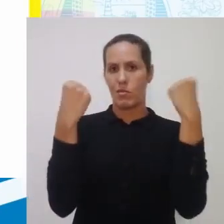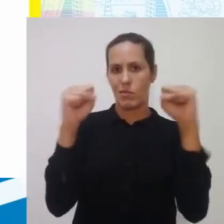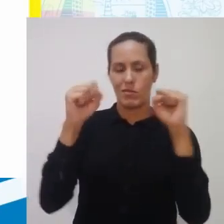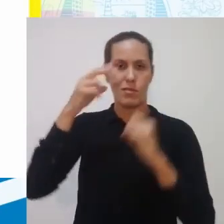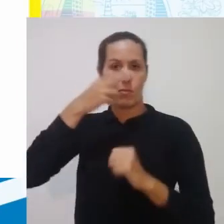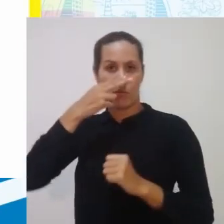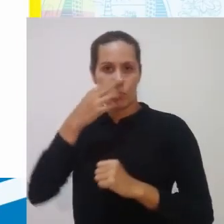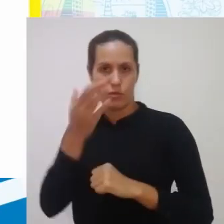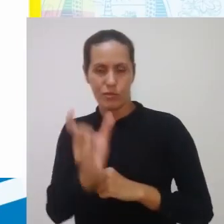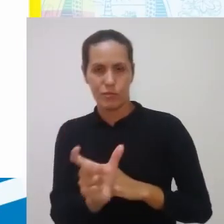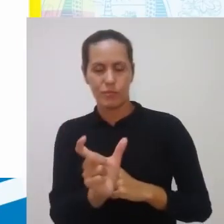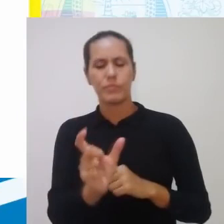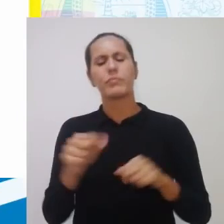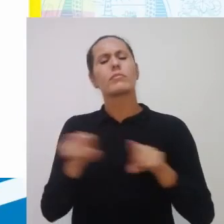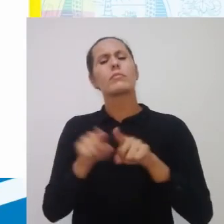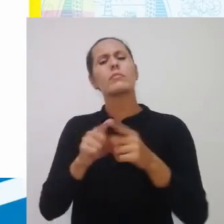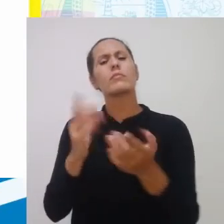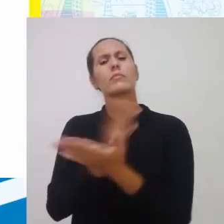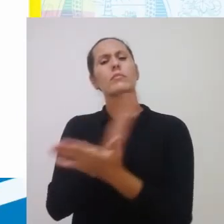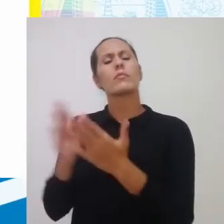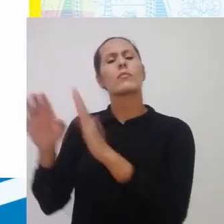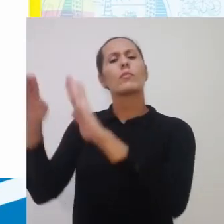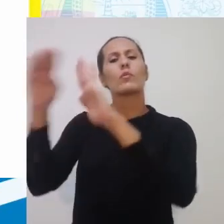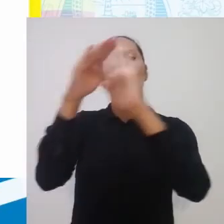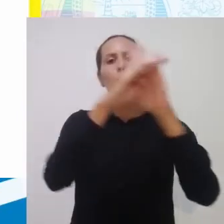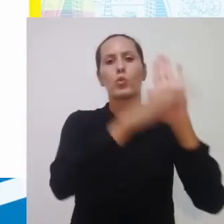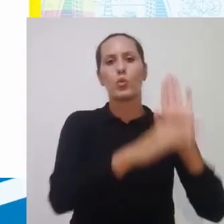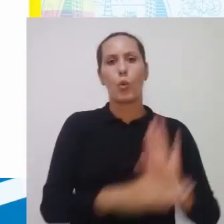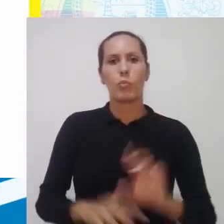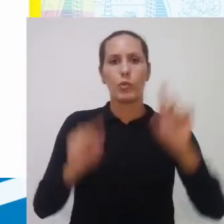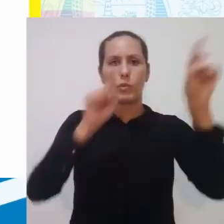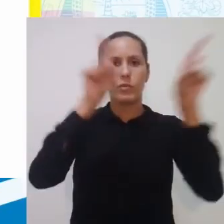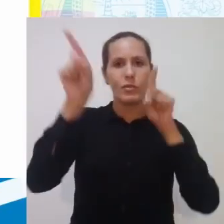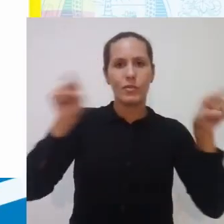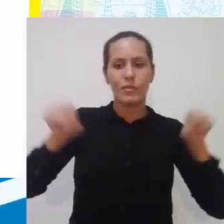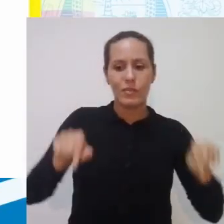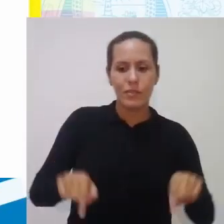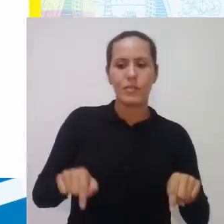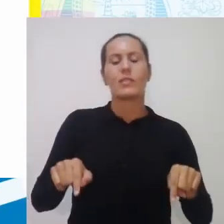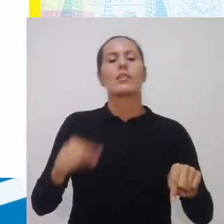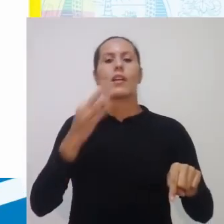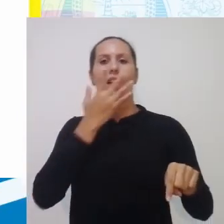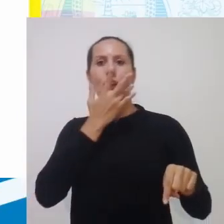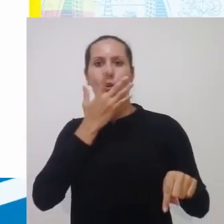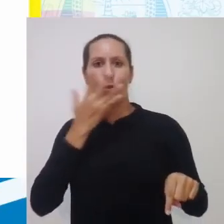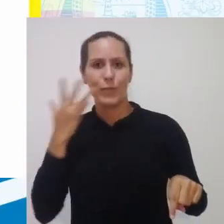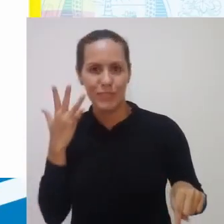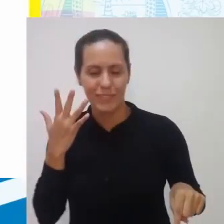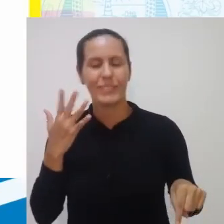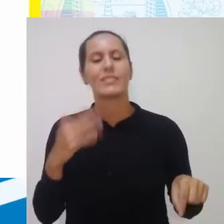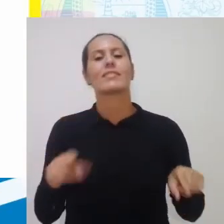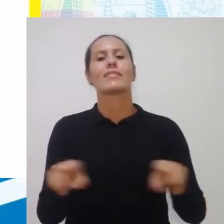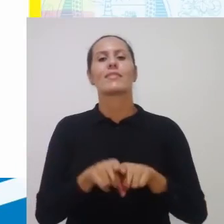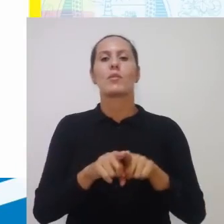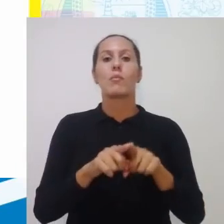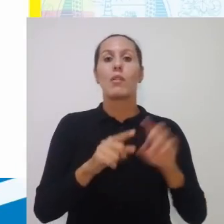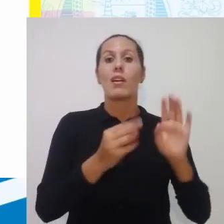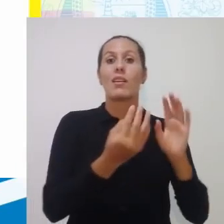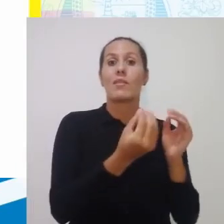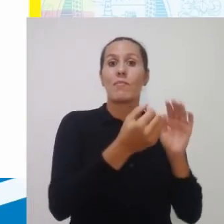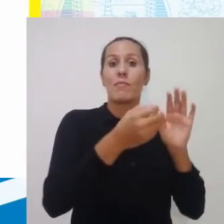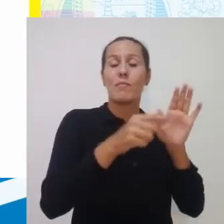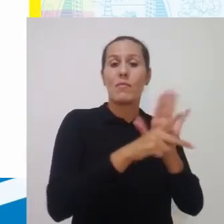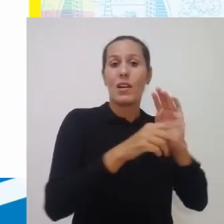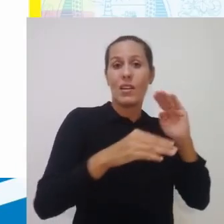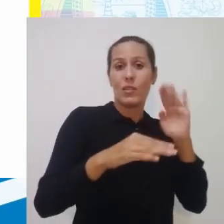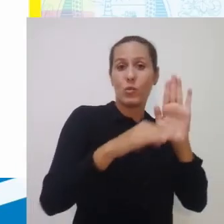tema do tópico, e os tópicos importantes para essa ideia central destacados em maiúsculo e coloridos, além disso, as